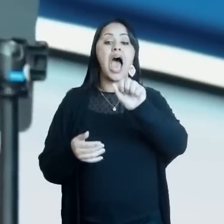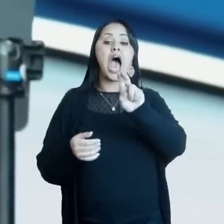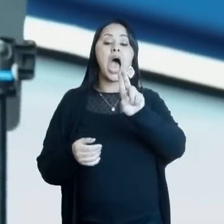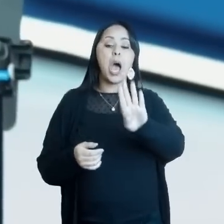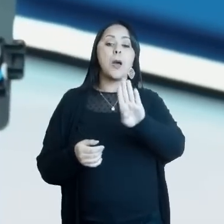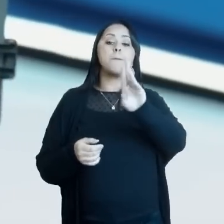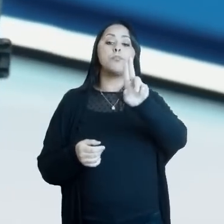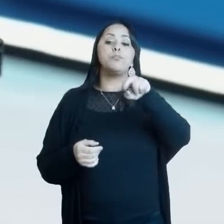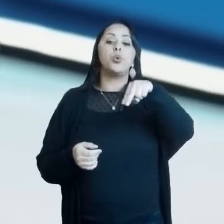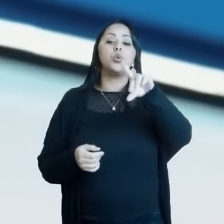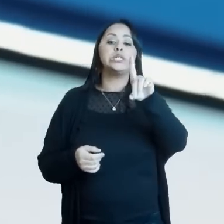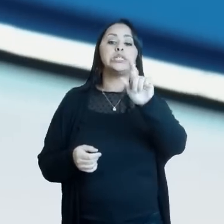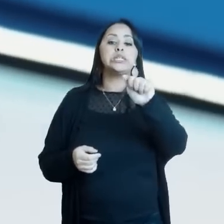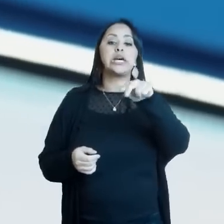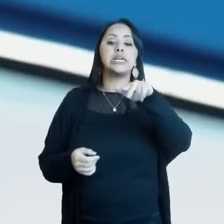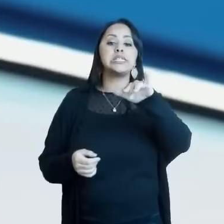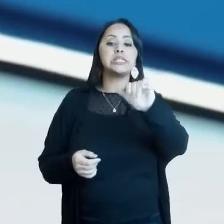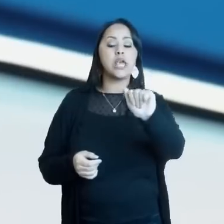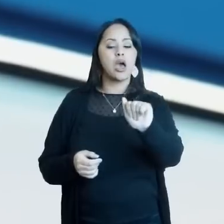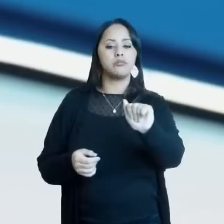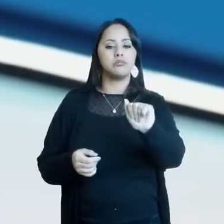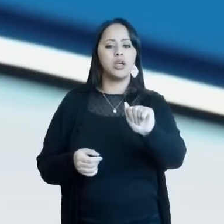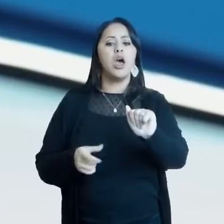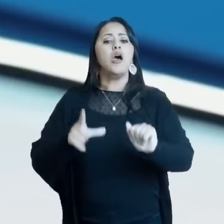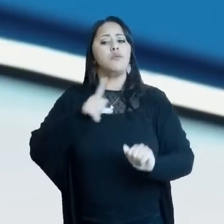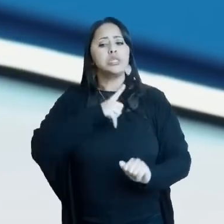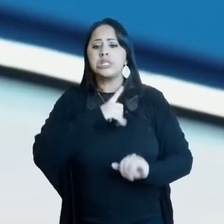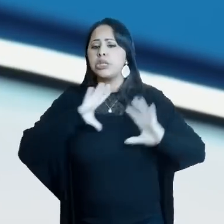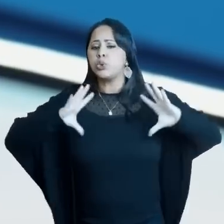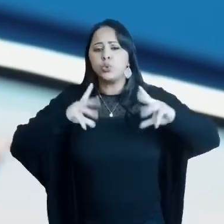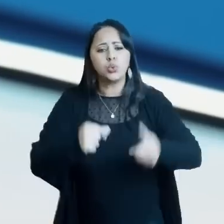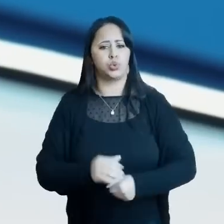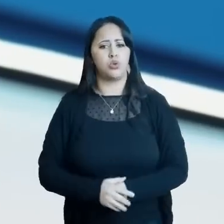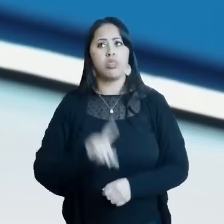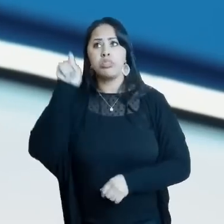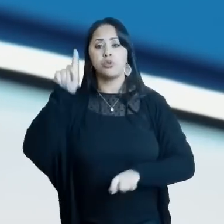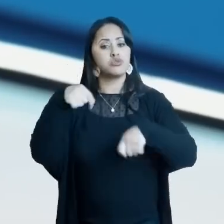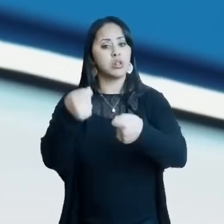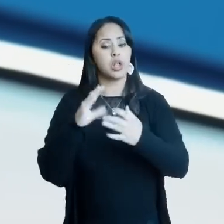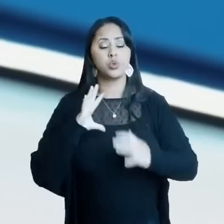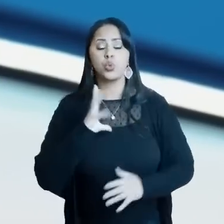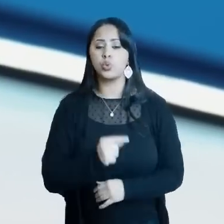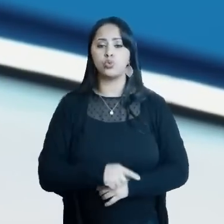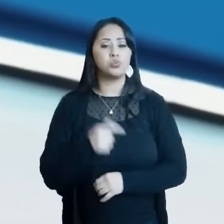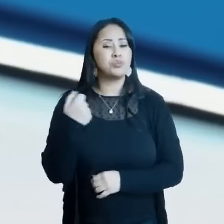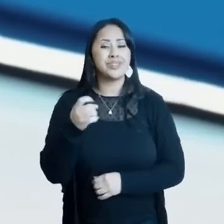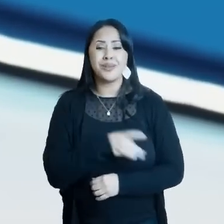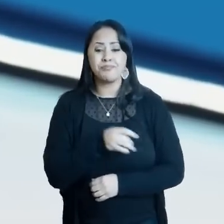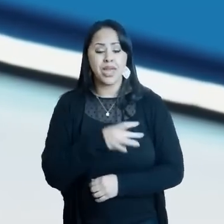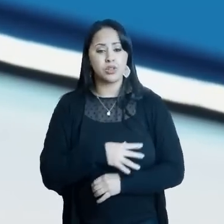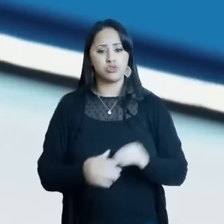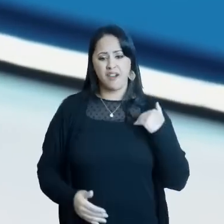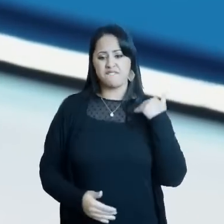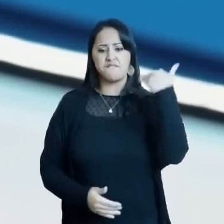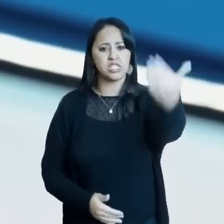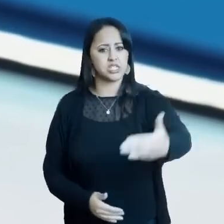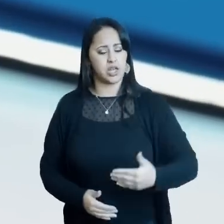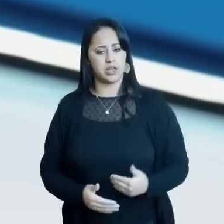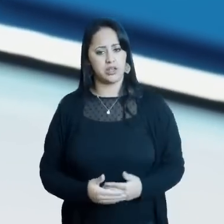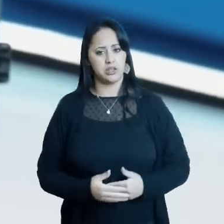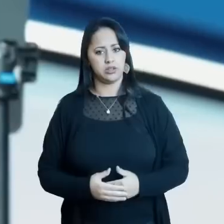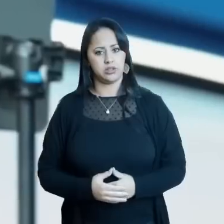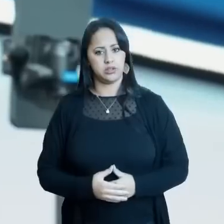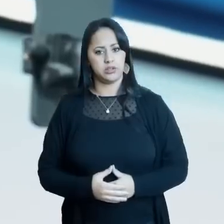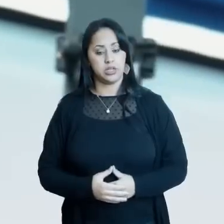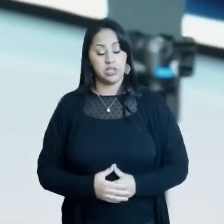dá para todo mundo, e você não tem que ficar com medo de avançar, você não tem que deixar o pensamento de escassez te atrapalhar